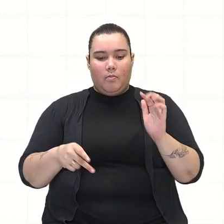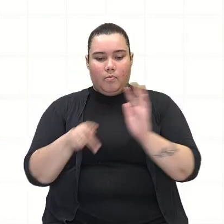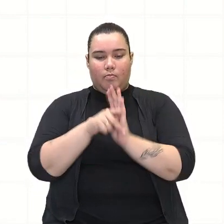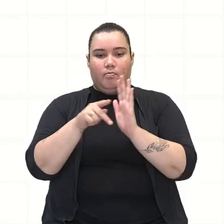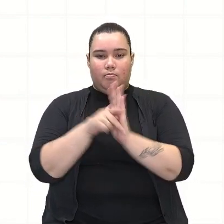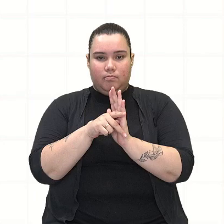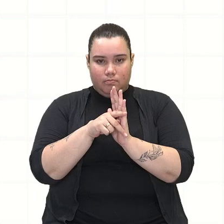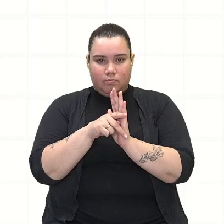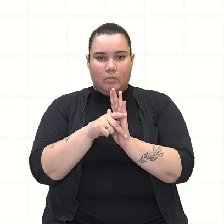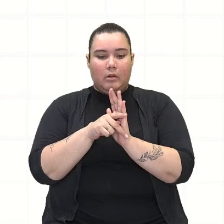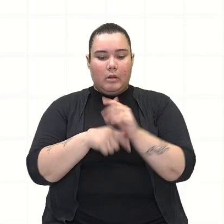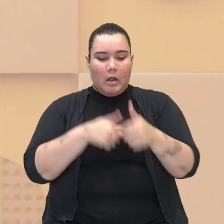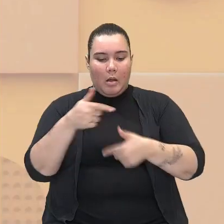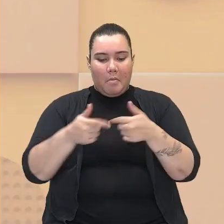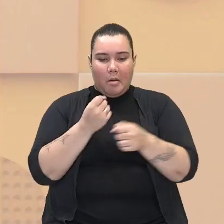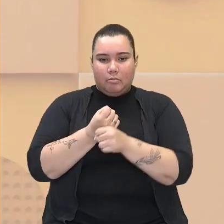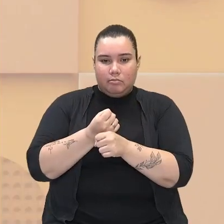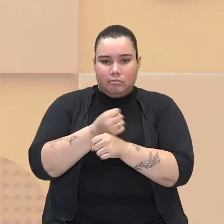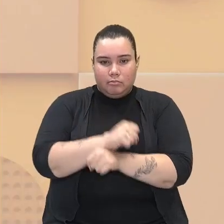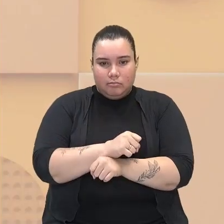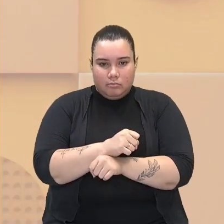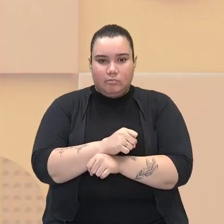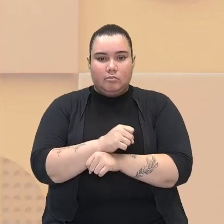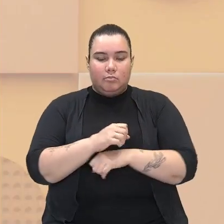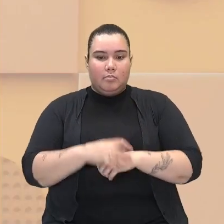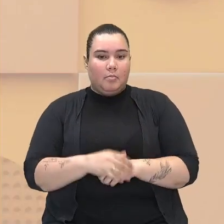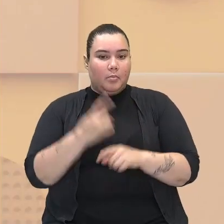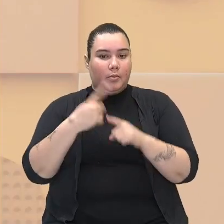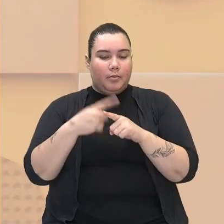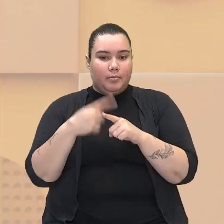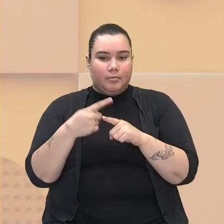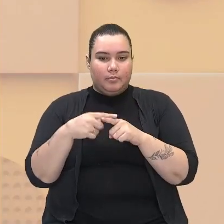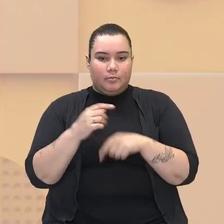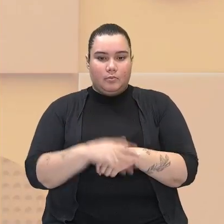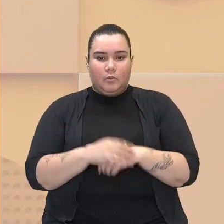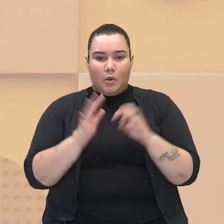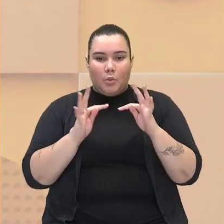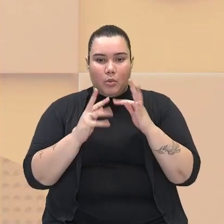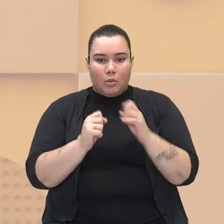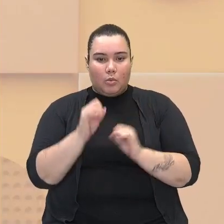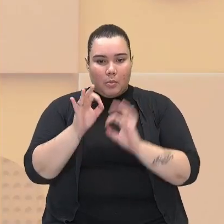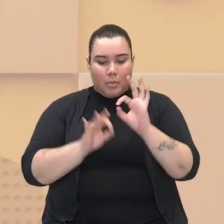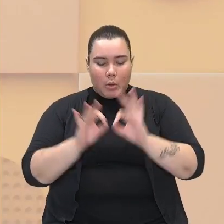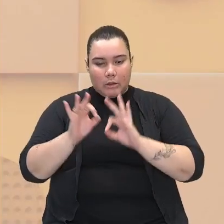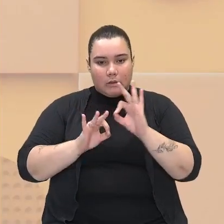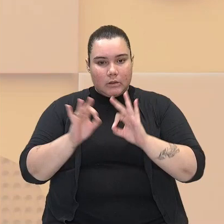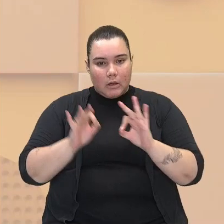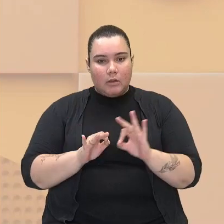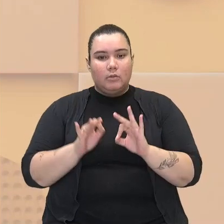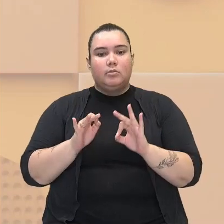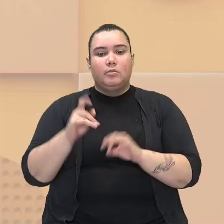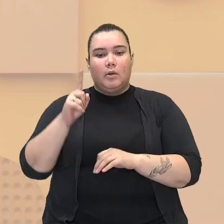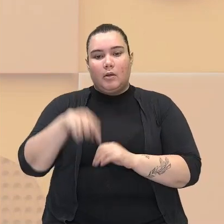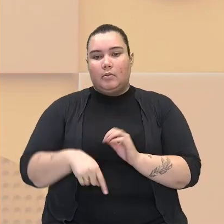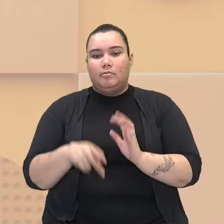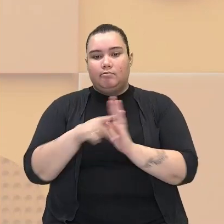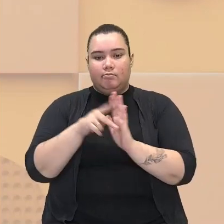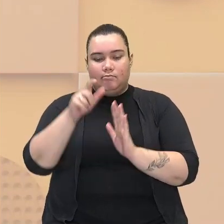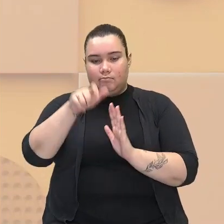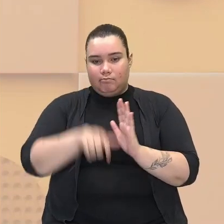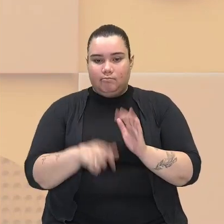de engenho, do senhor, do seu dono. Por quê? Porque todo o trabalho braçal, ele era feito